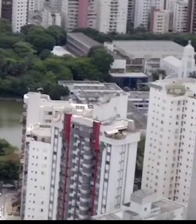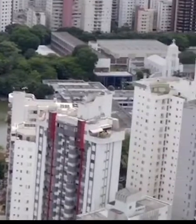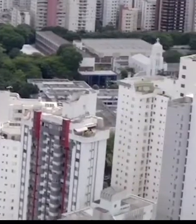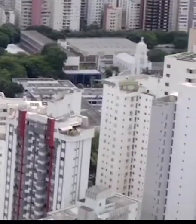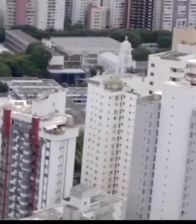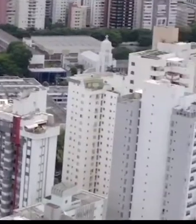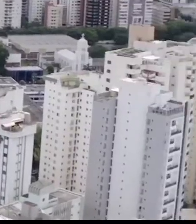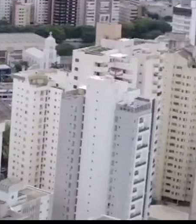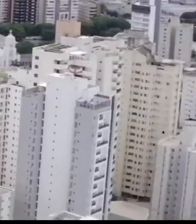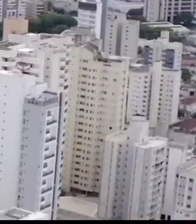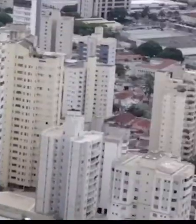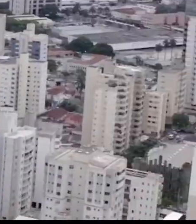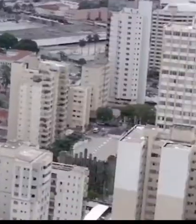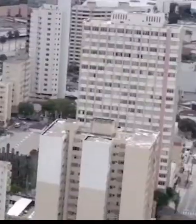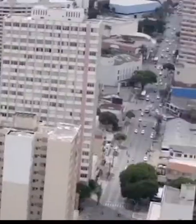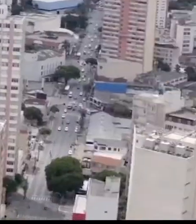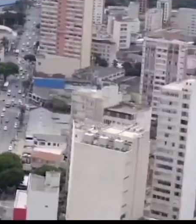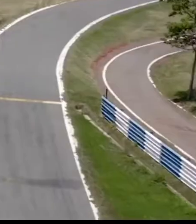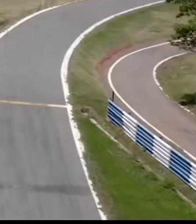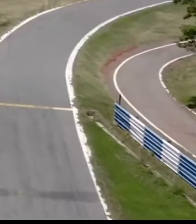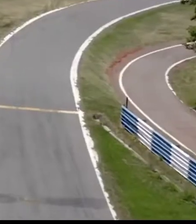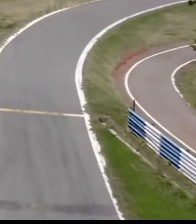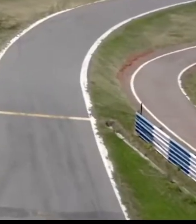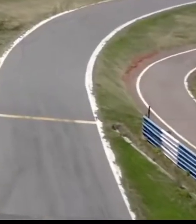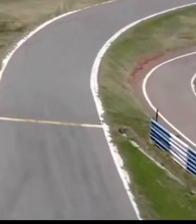Parque arborizado, cercado de prédios.